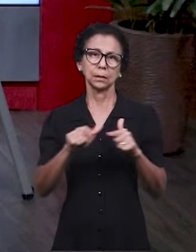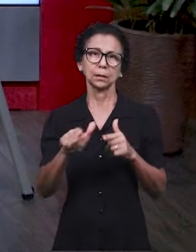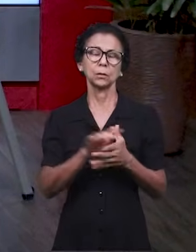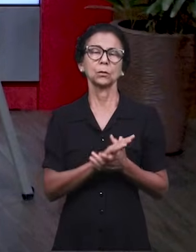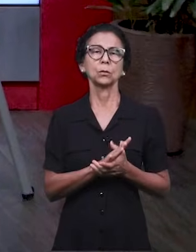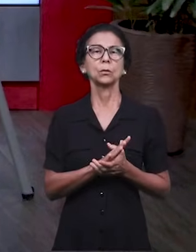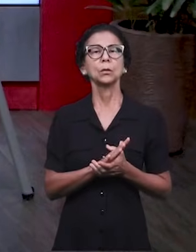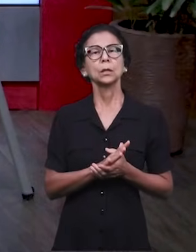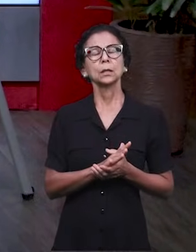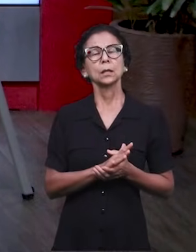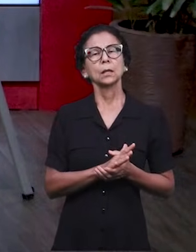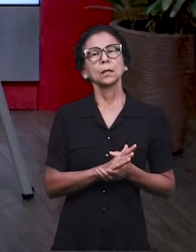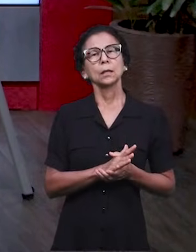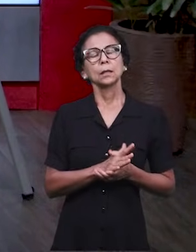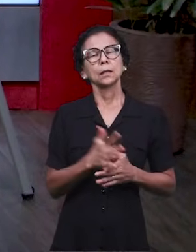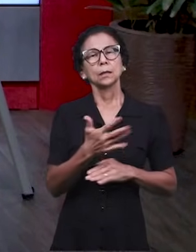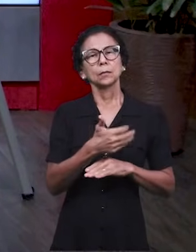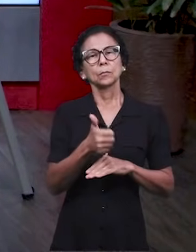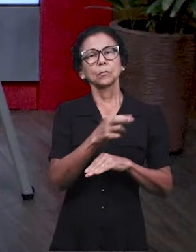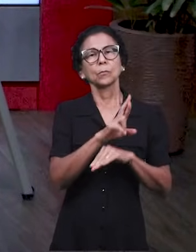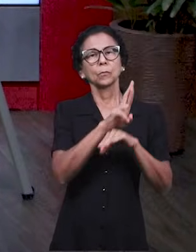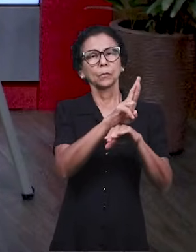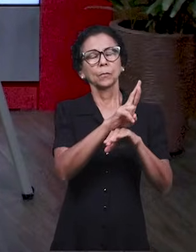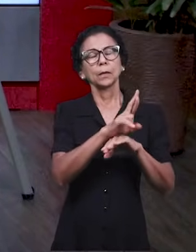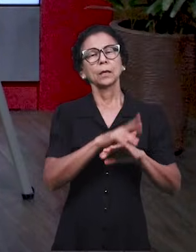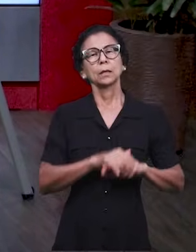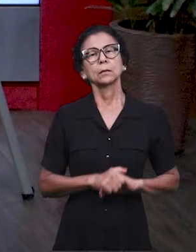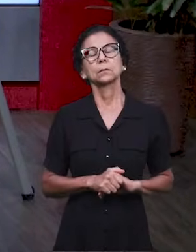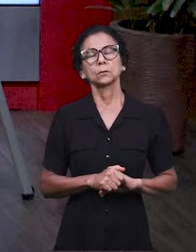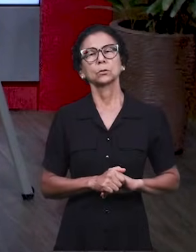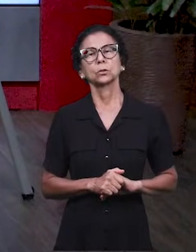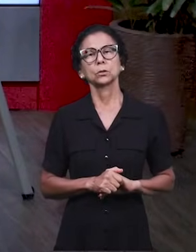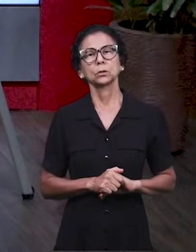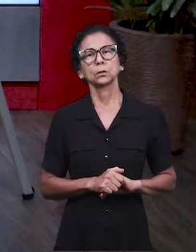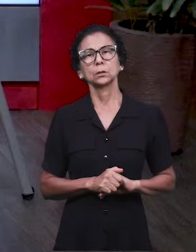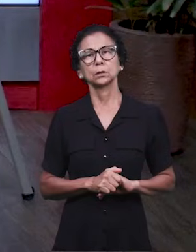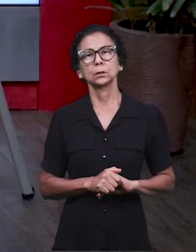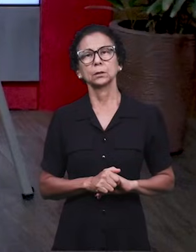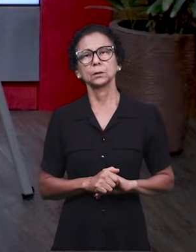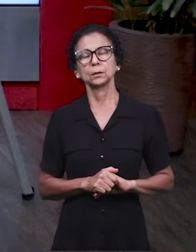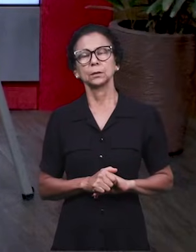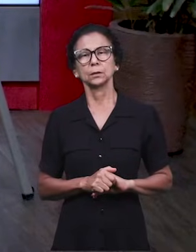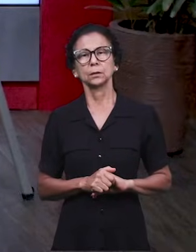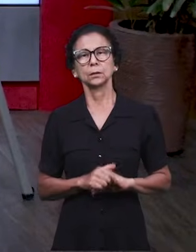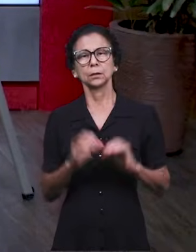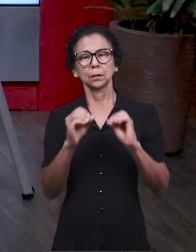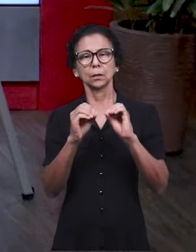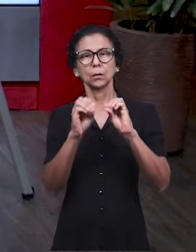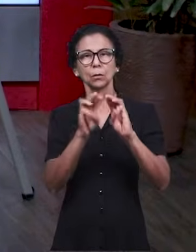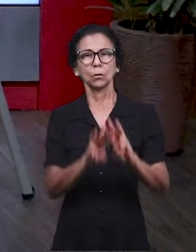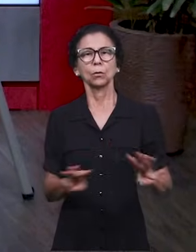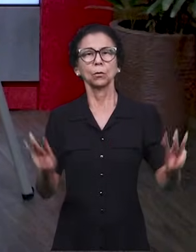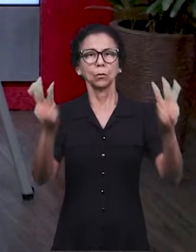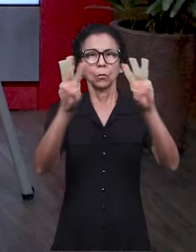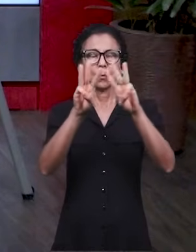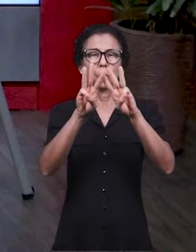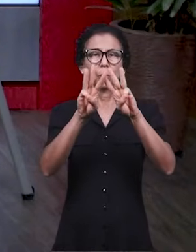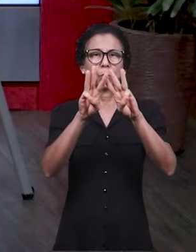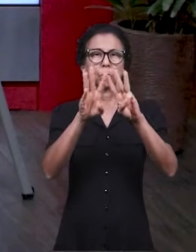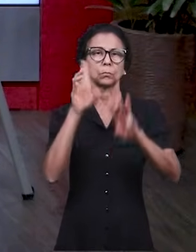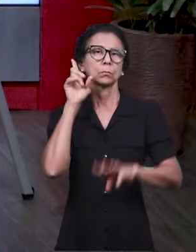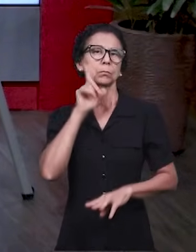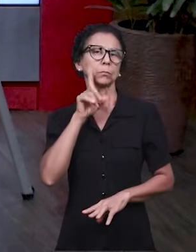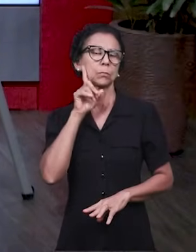Bolívia, representante alterno do Brasil na OEA, Organização dos Estados